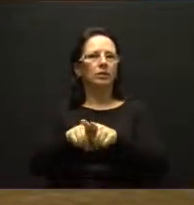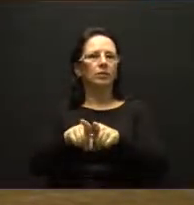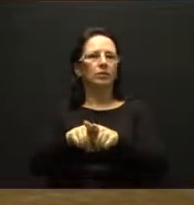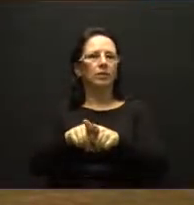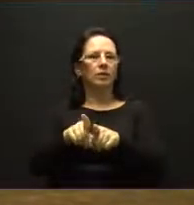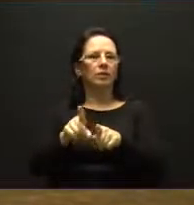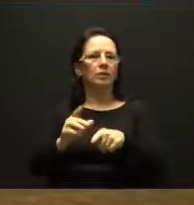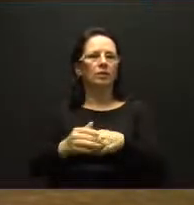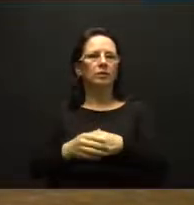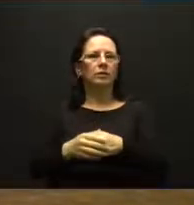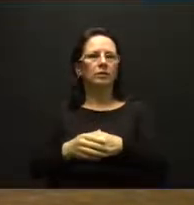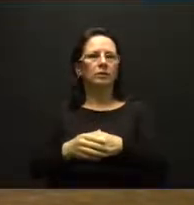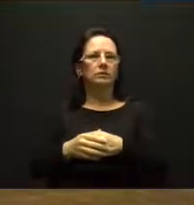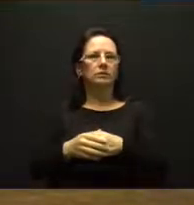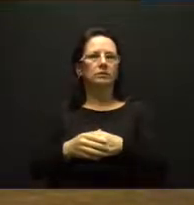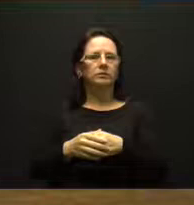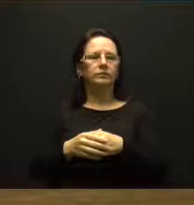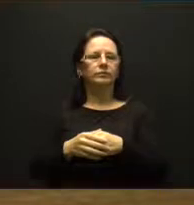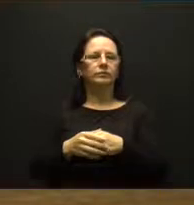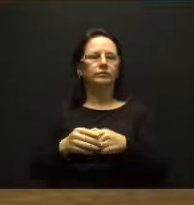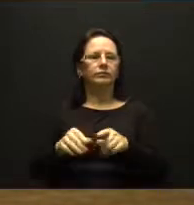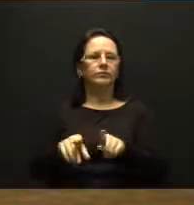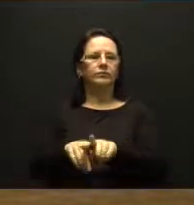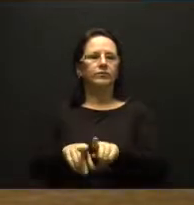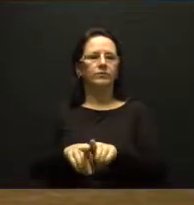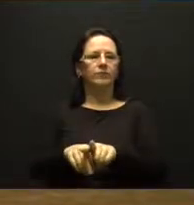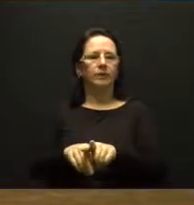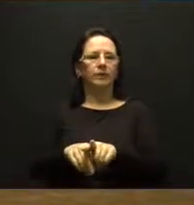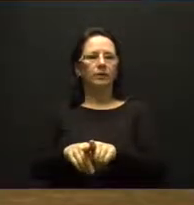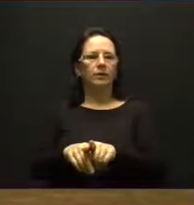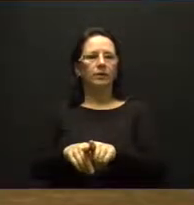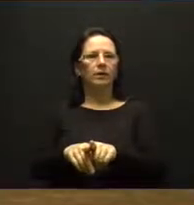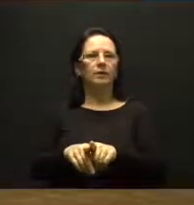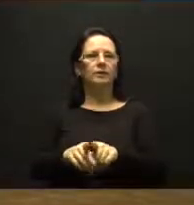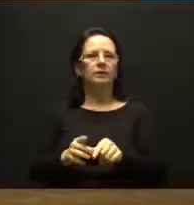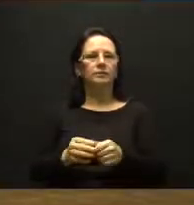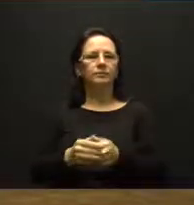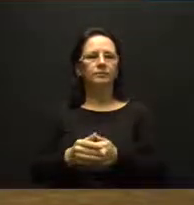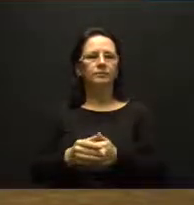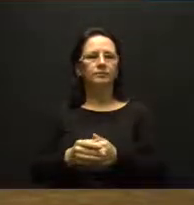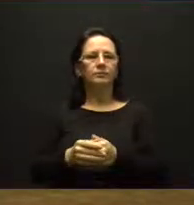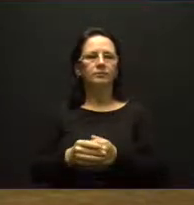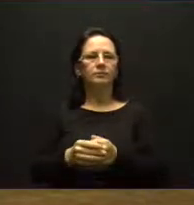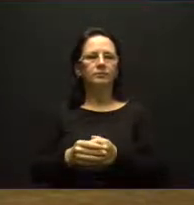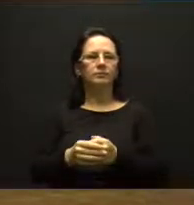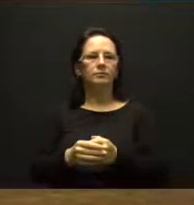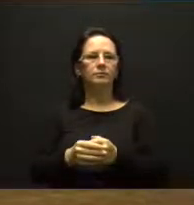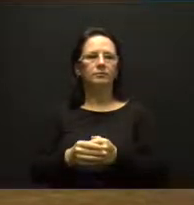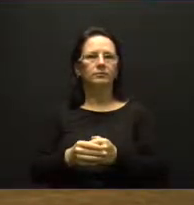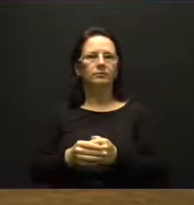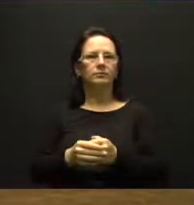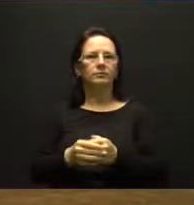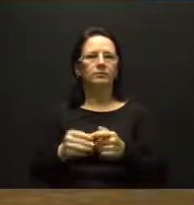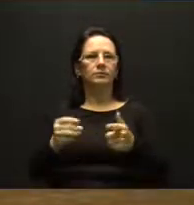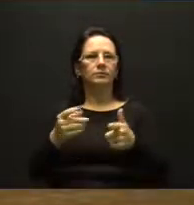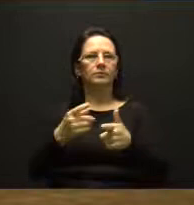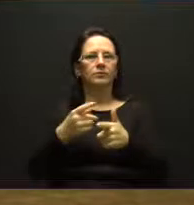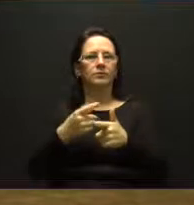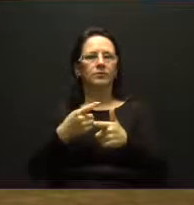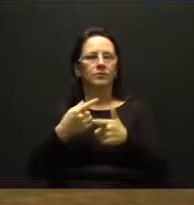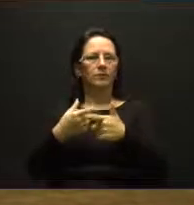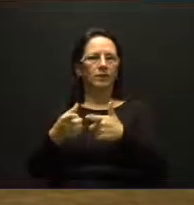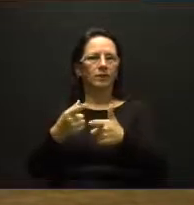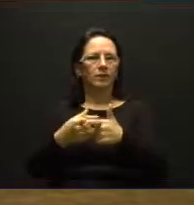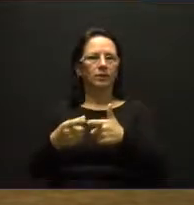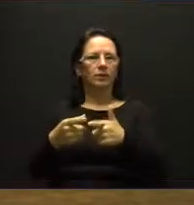aumentar a fomentar um pouco mais do que é incrível mas o comércio o a questão imobiliária